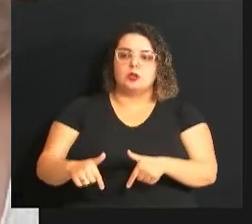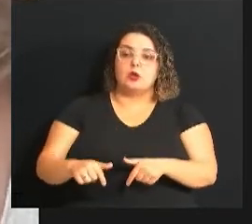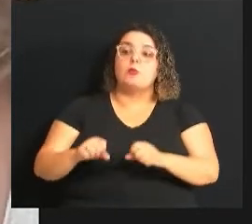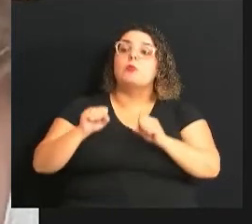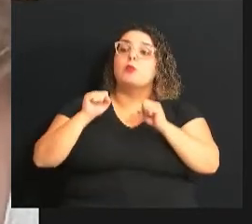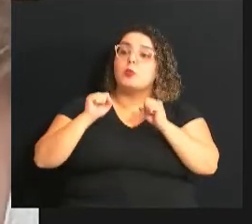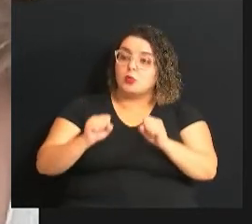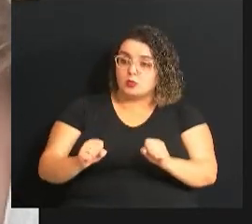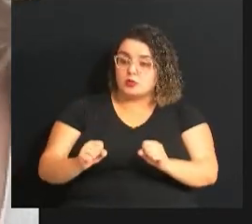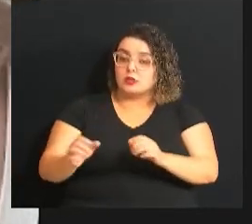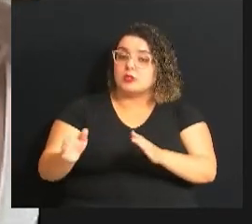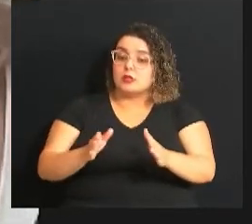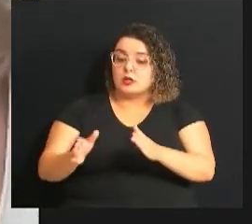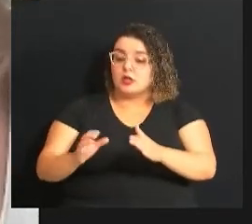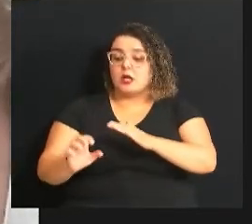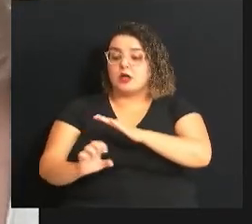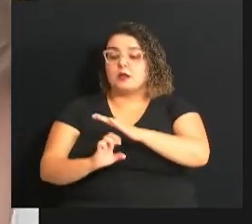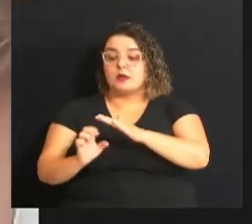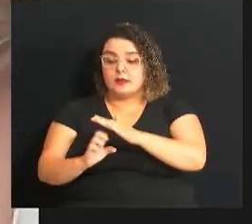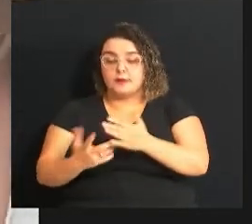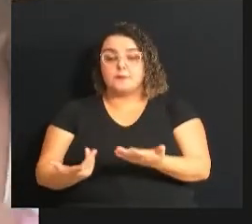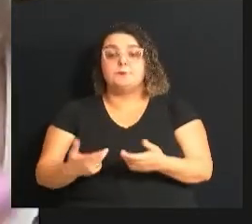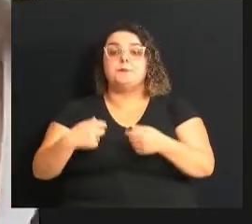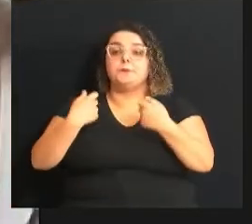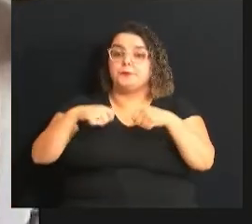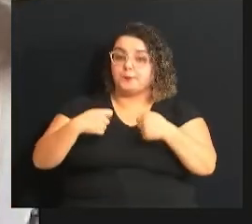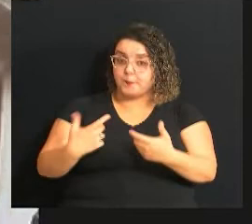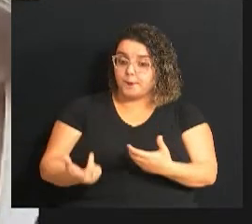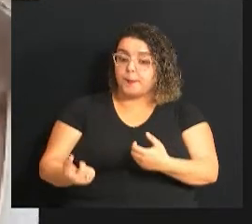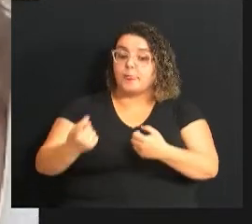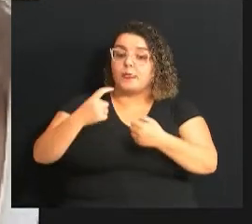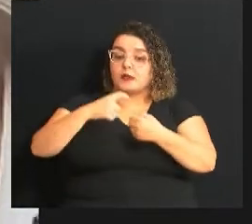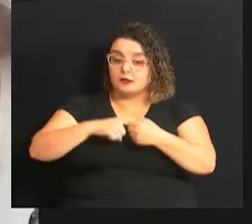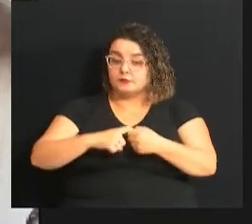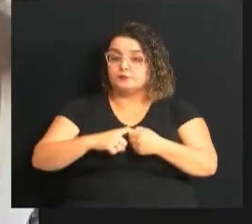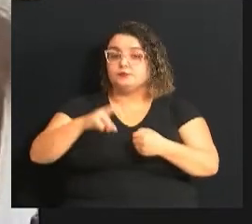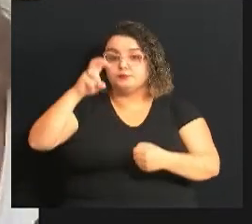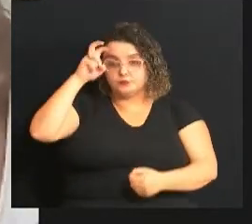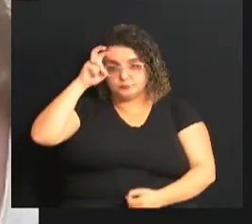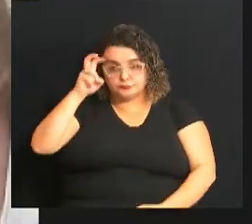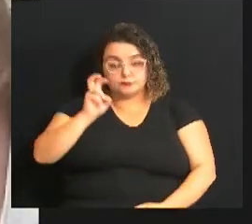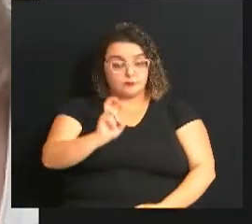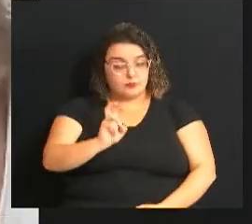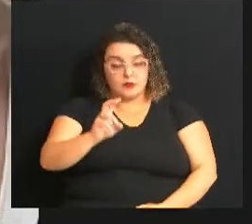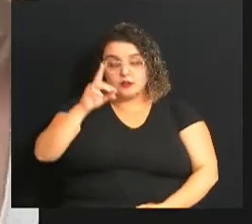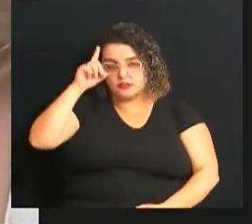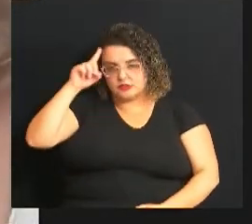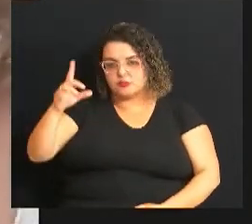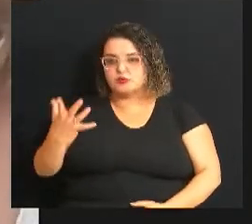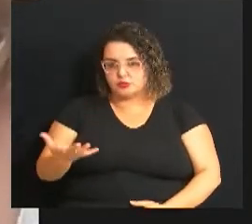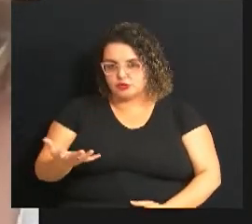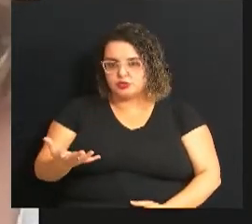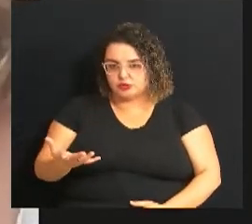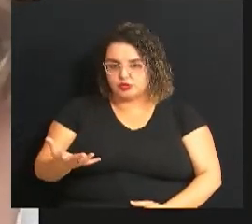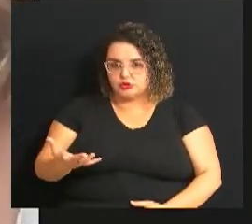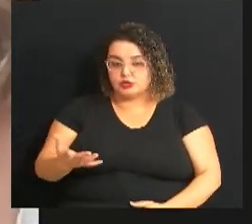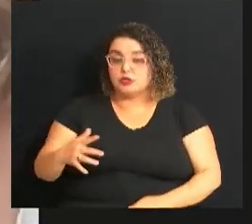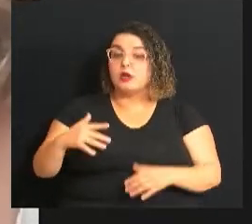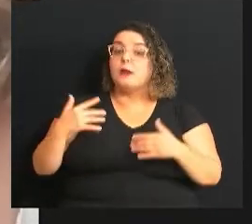partir do momento que a empresa necessite o retorno para os 5 dias, porque é o que está previsto na legislação. No